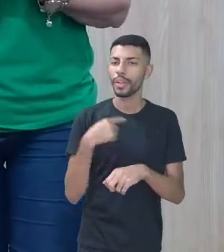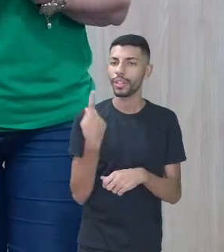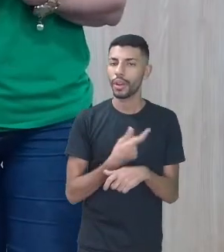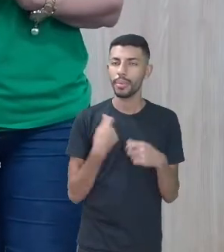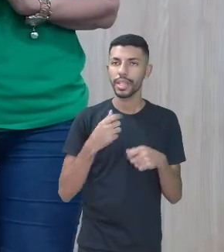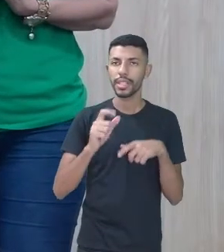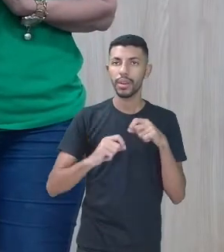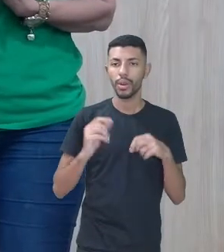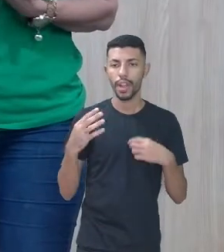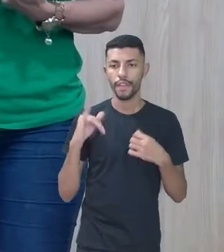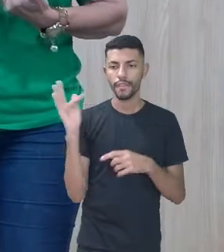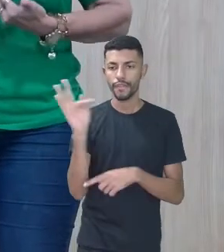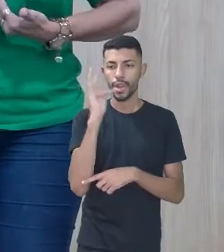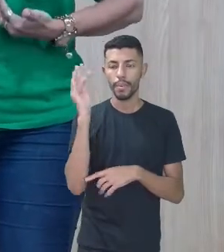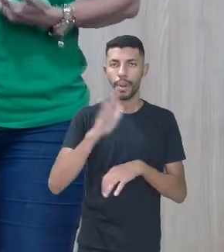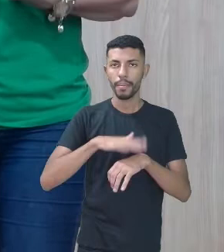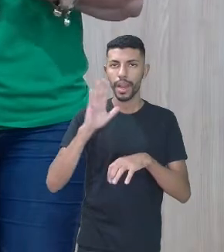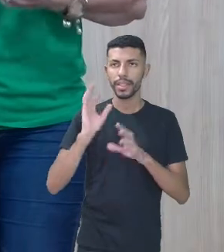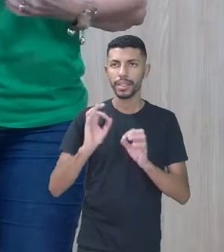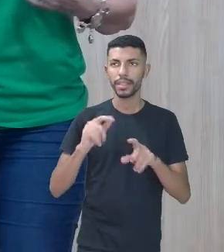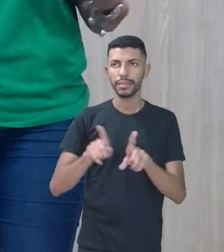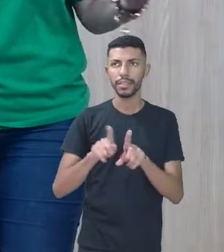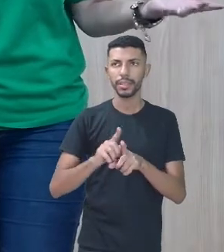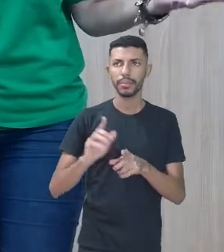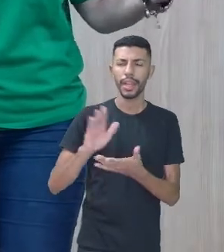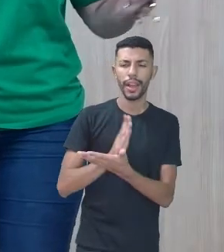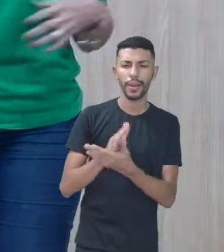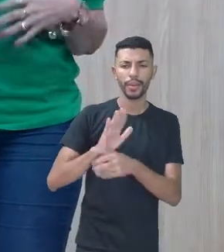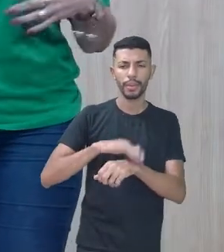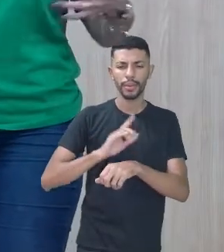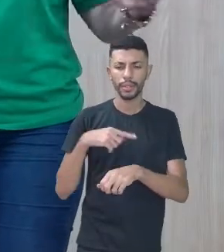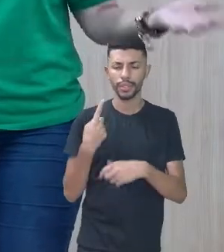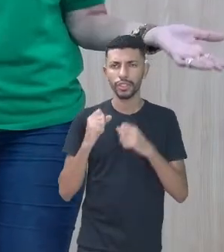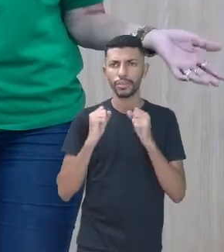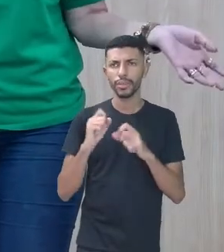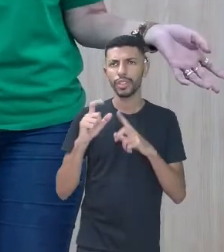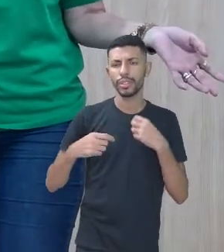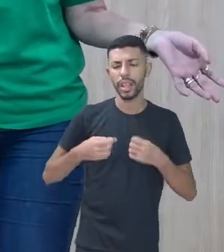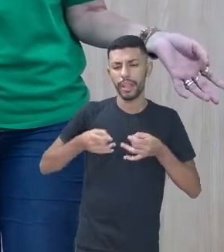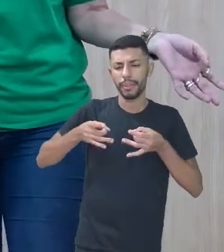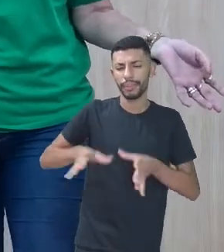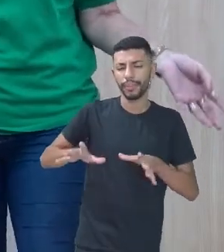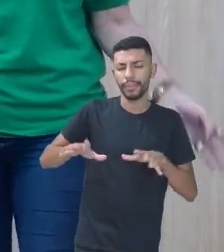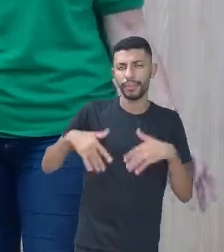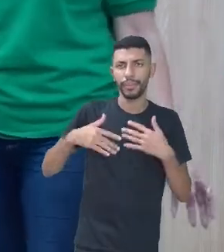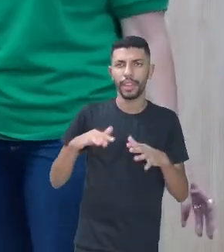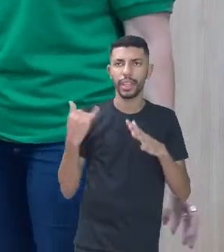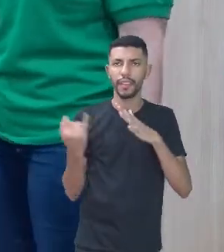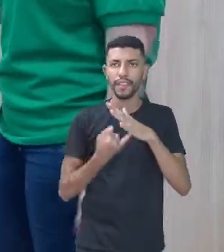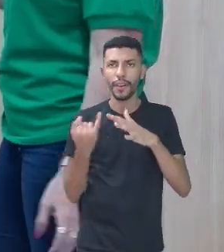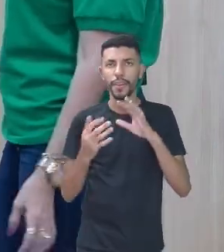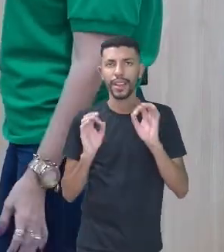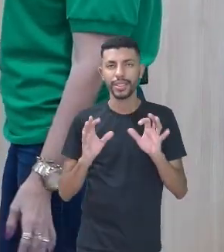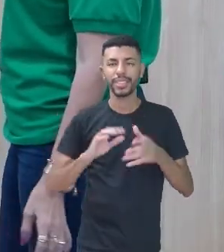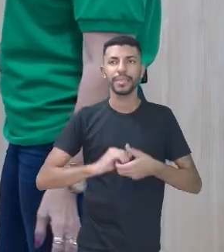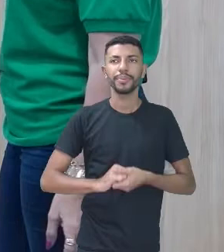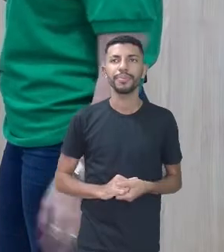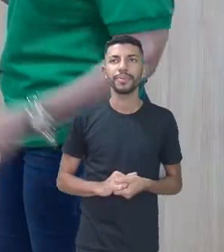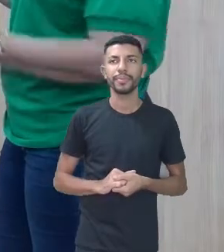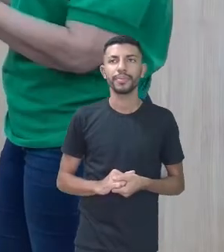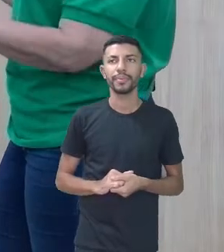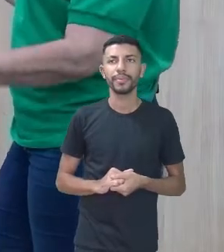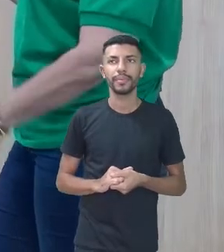tem que estar mais formal. E tem momentos que a gente tem que estar mais despojado, mais de forma informal, tá bom?